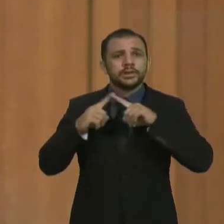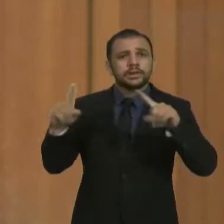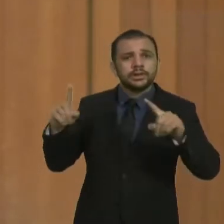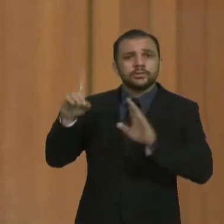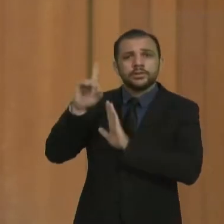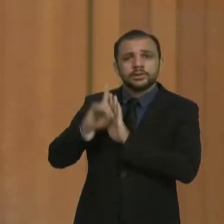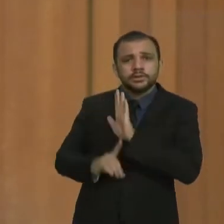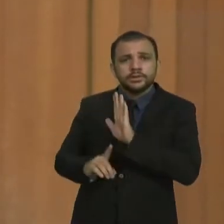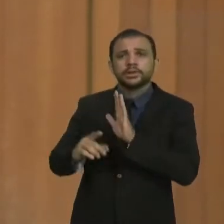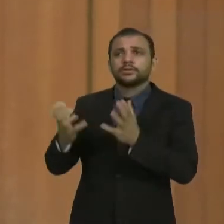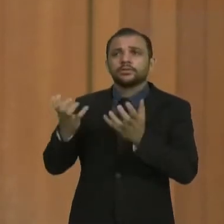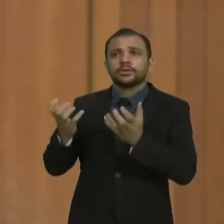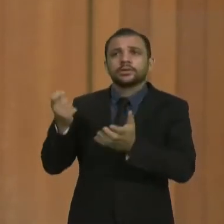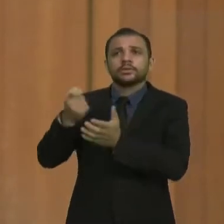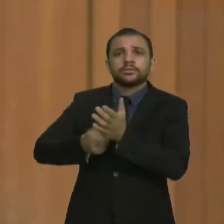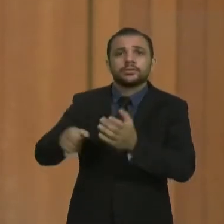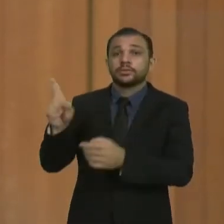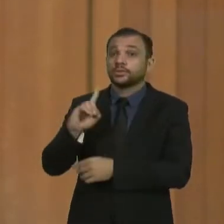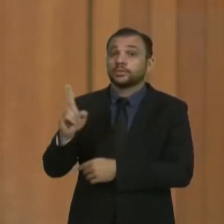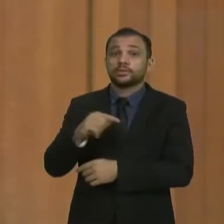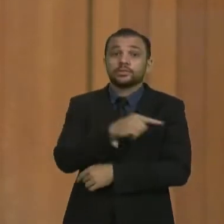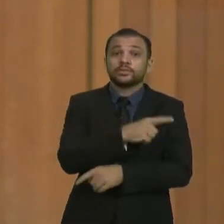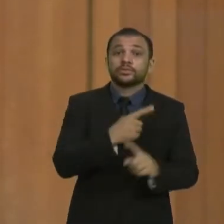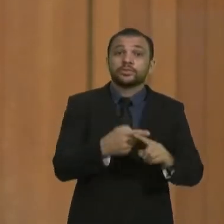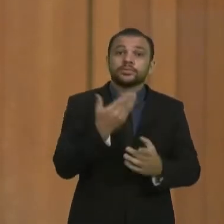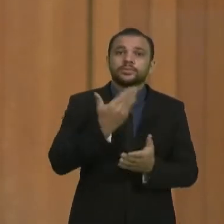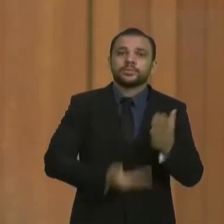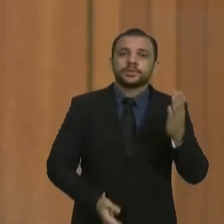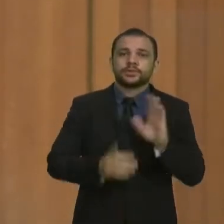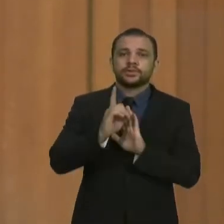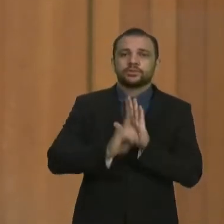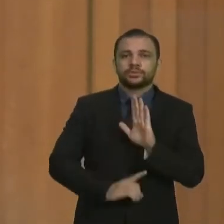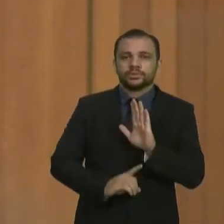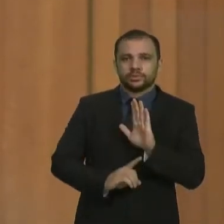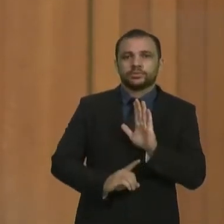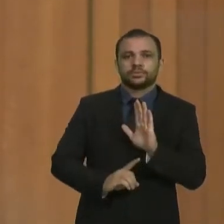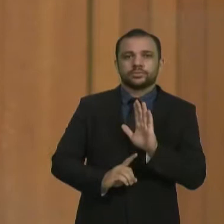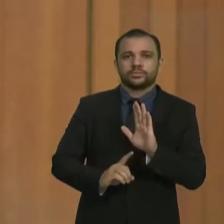perder direitos. E aí mantive a reunião com eles na segunda-feira,